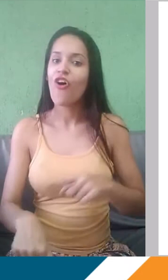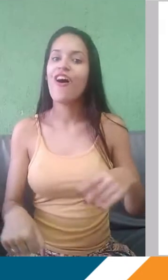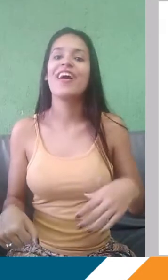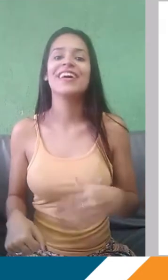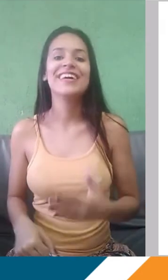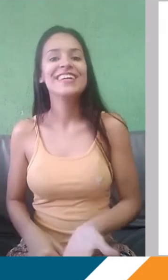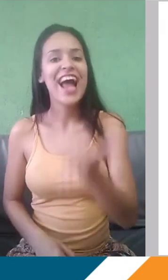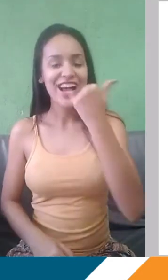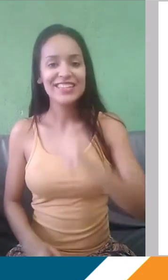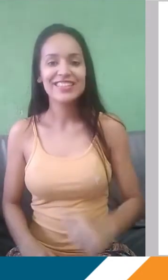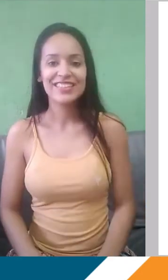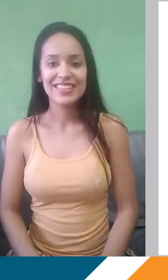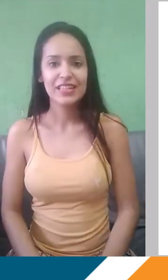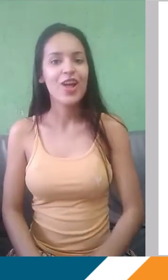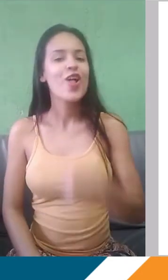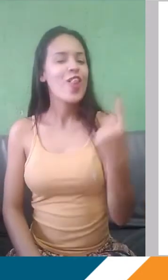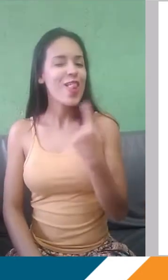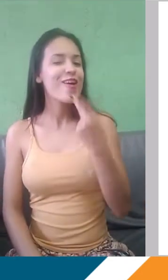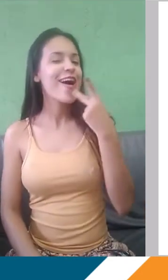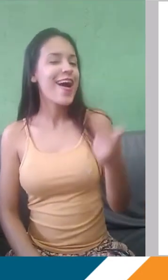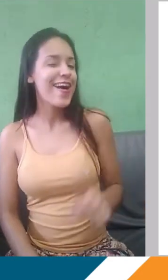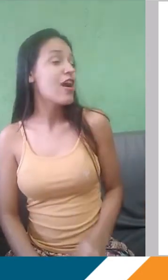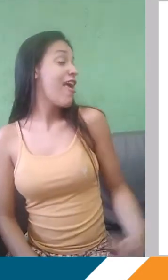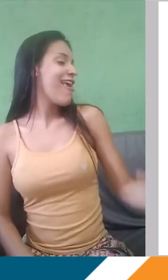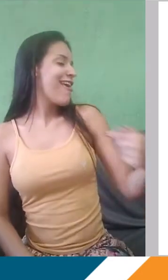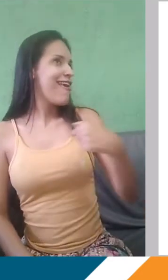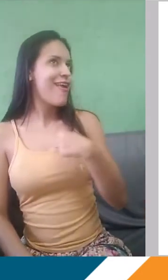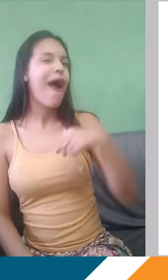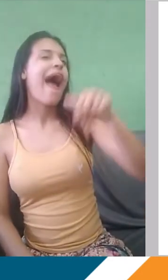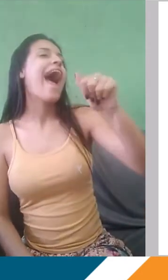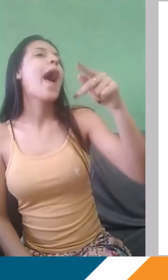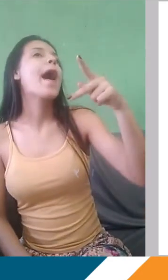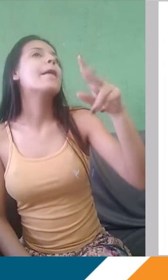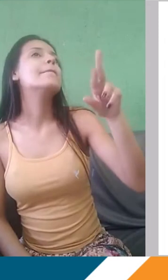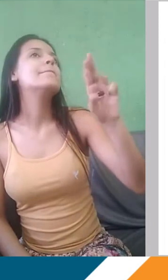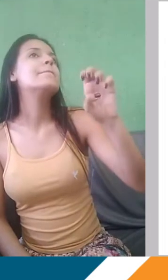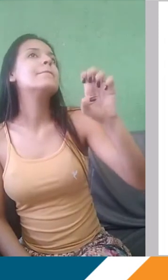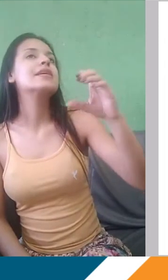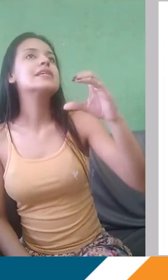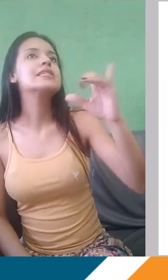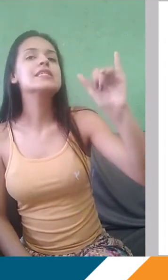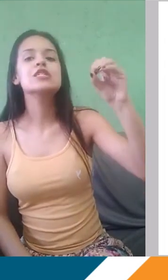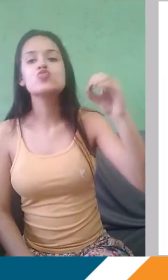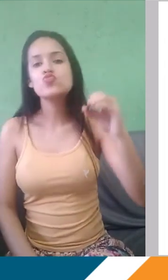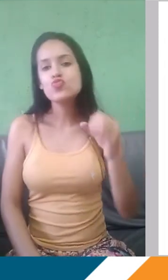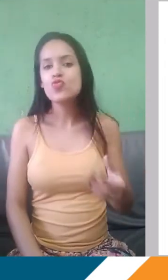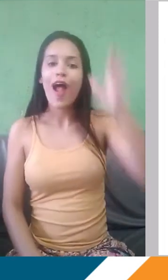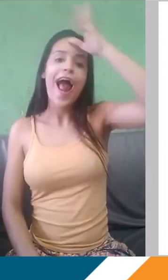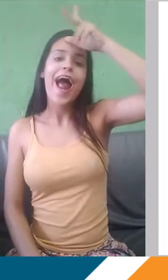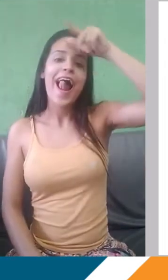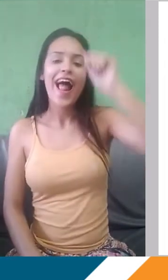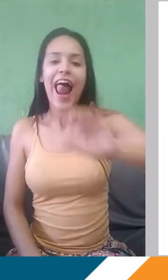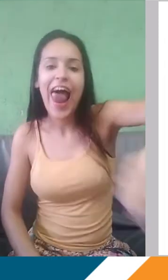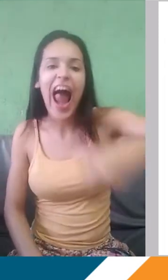aprecio sobremaneira as batatas fritas, aprecio sobremaneira uma coxa de galinha. Nesse texto, no